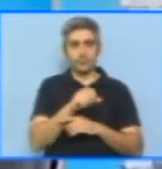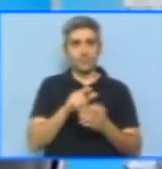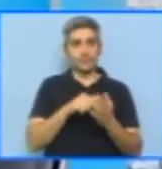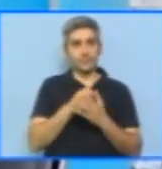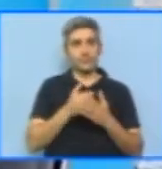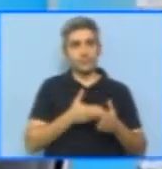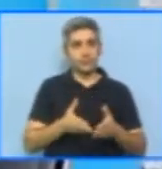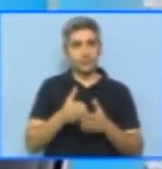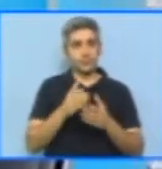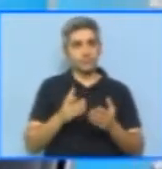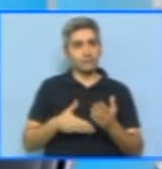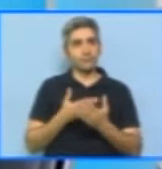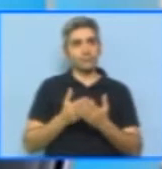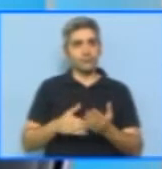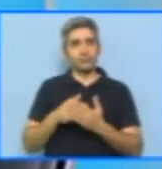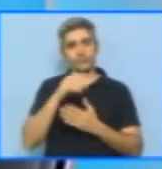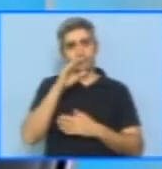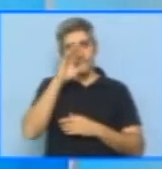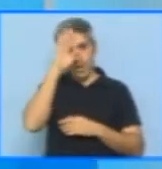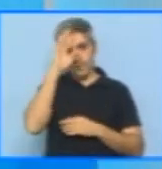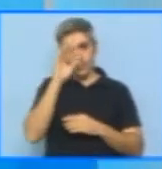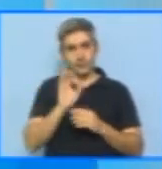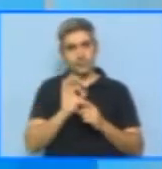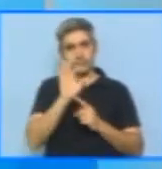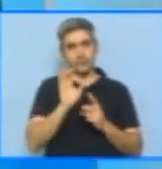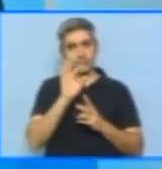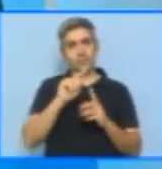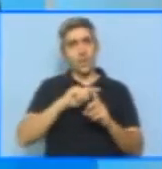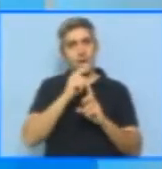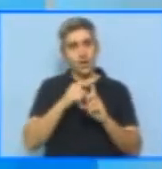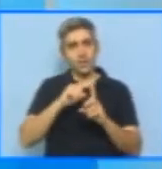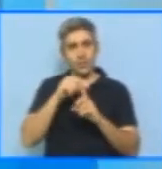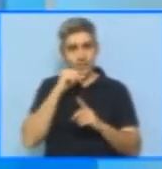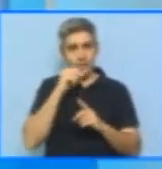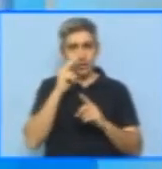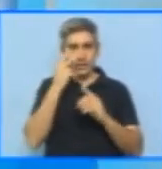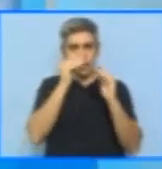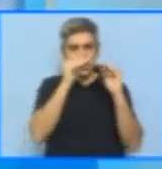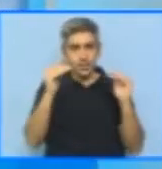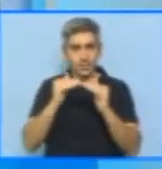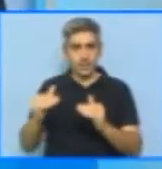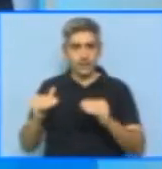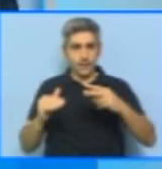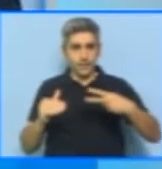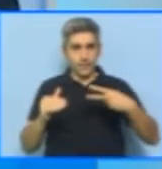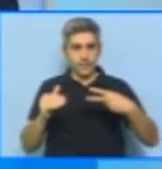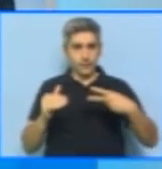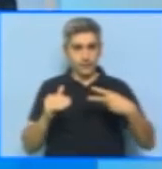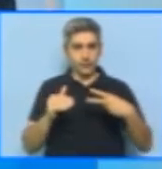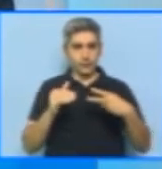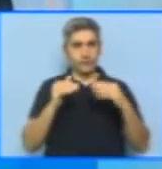linhas de força muito sugestivas, aquelas que o Papa vai propondo em cada ano e normalmente a dois níveis. A nível,